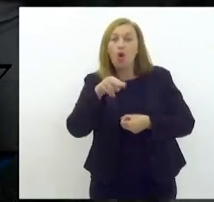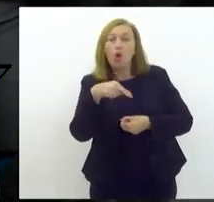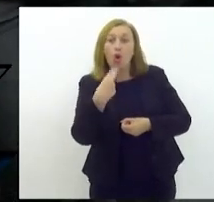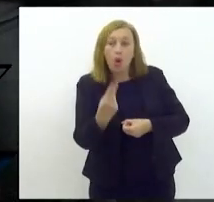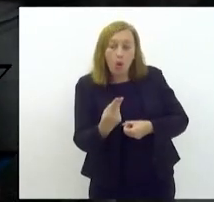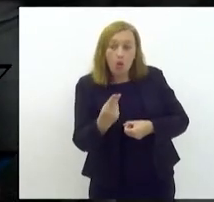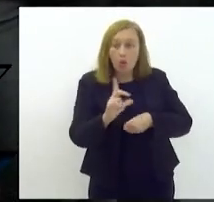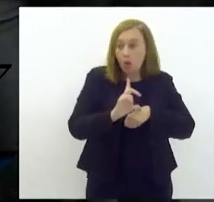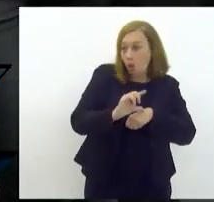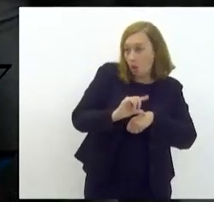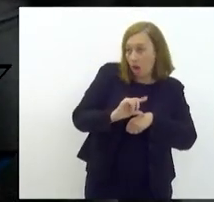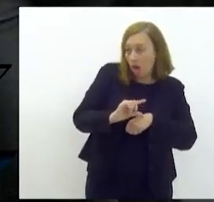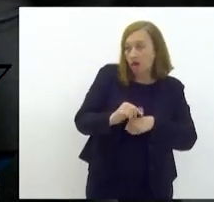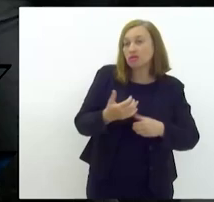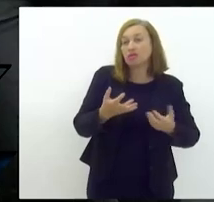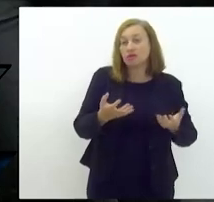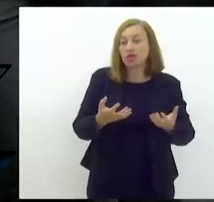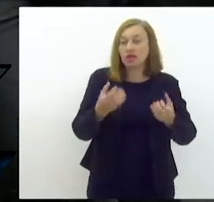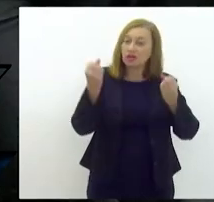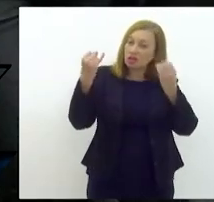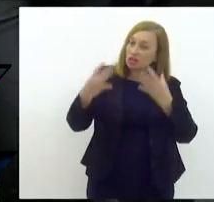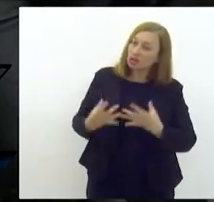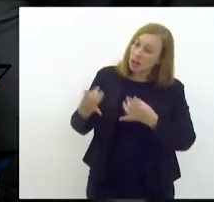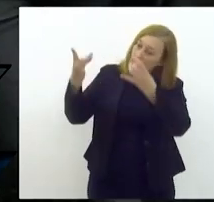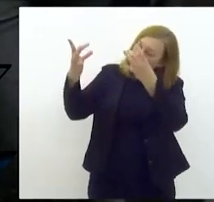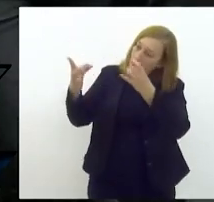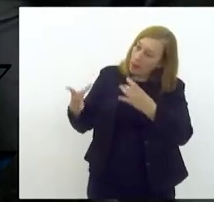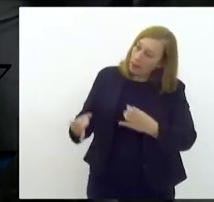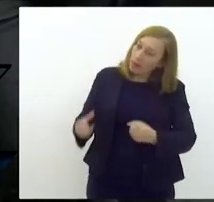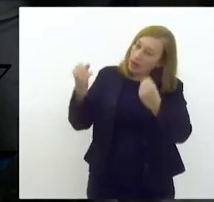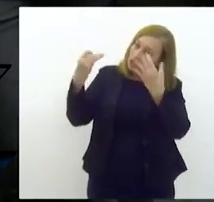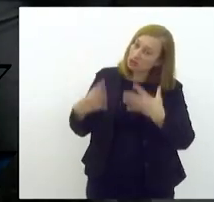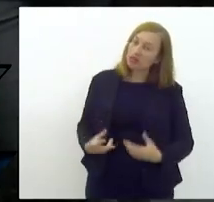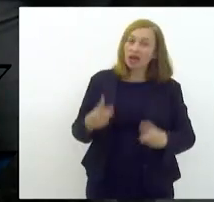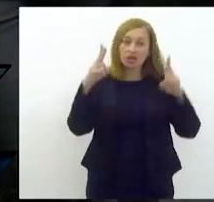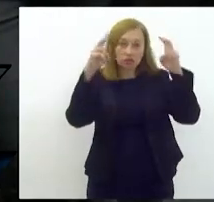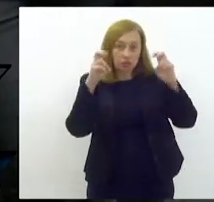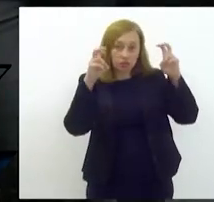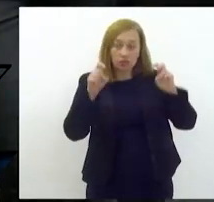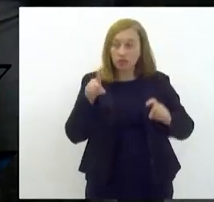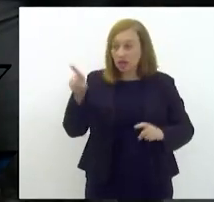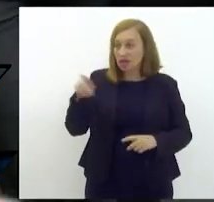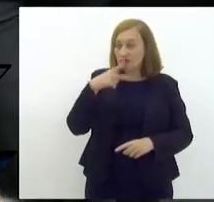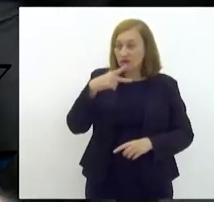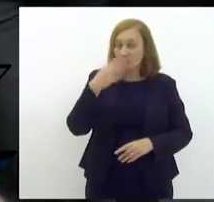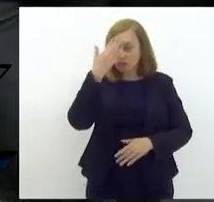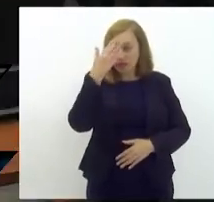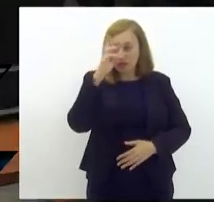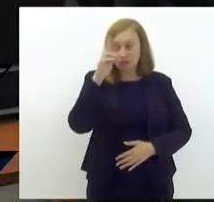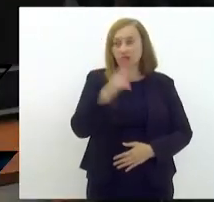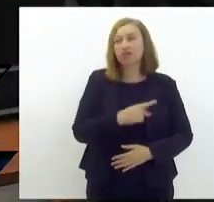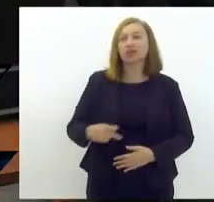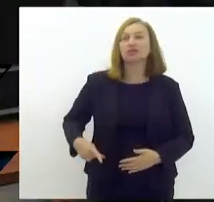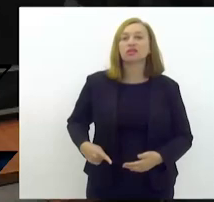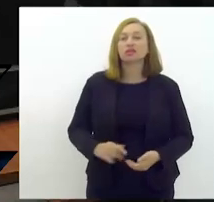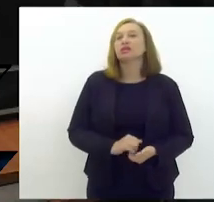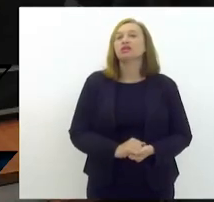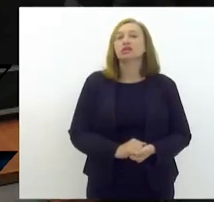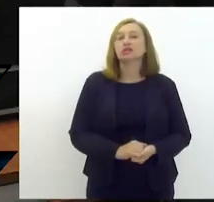porque eu quero dar ele uma série de explicações sobre o tema que ele levantou Muito obrigado